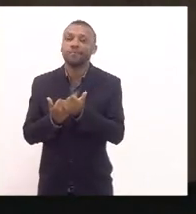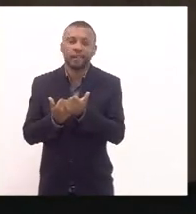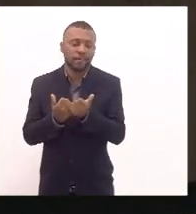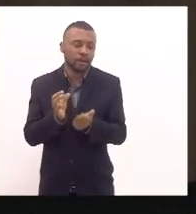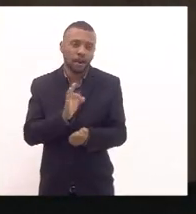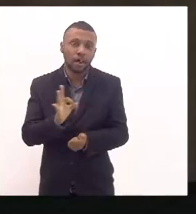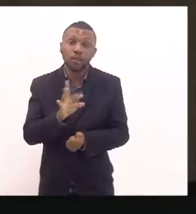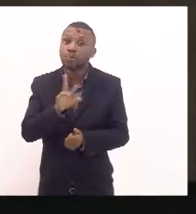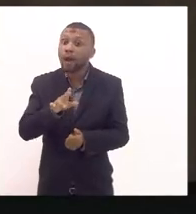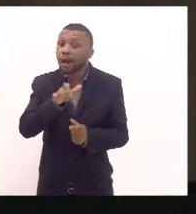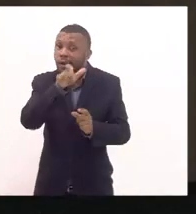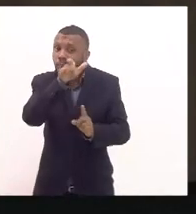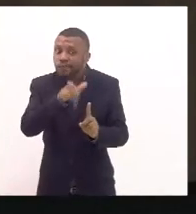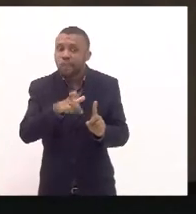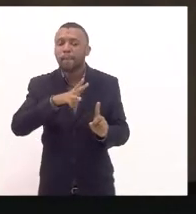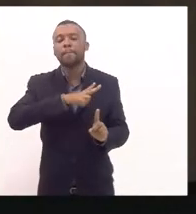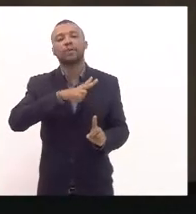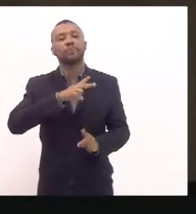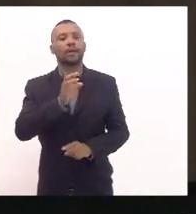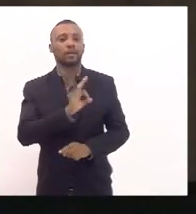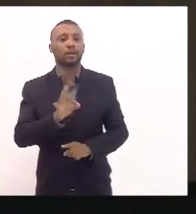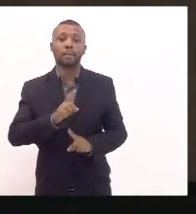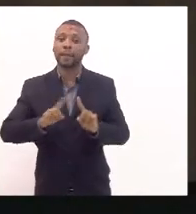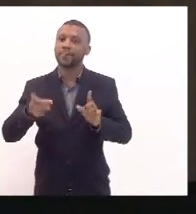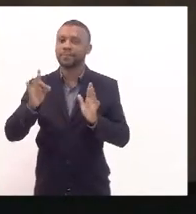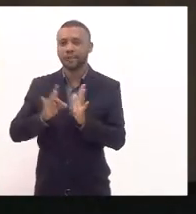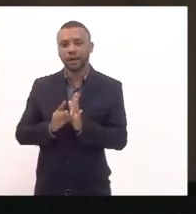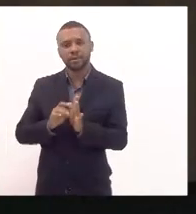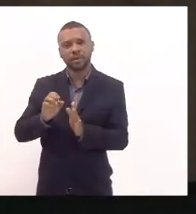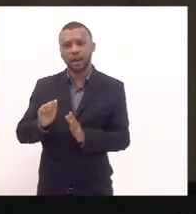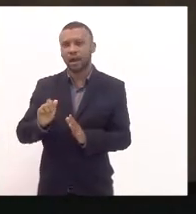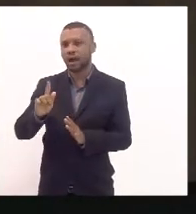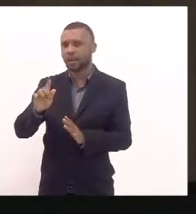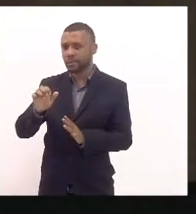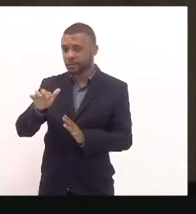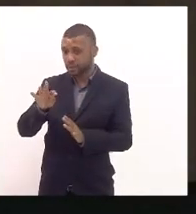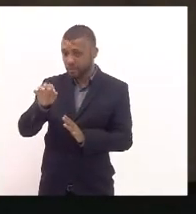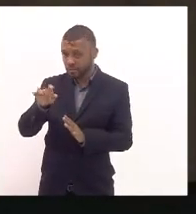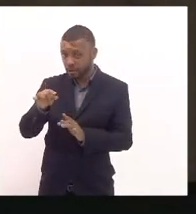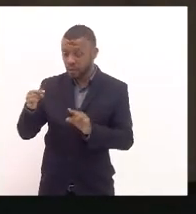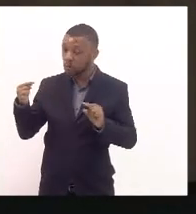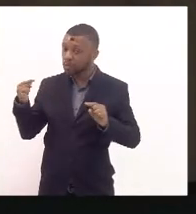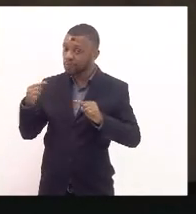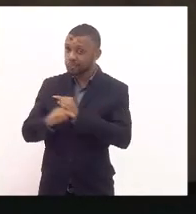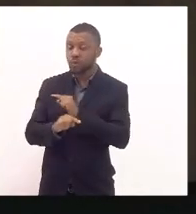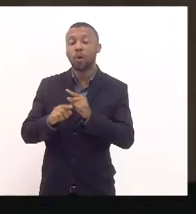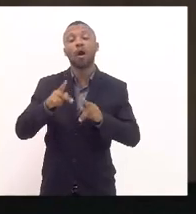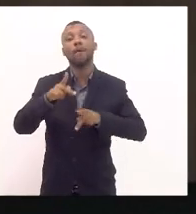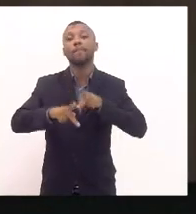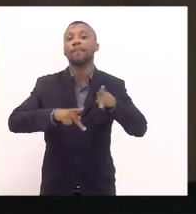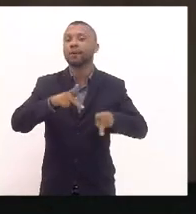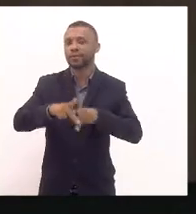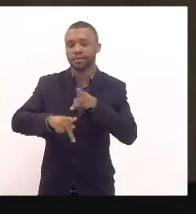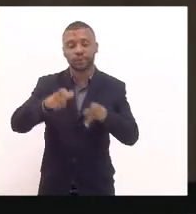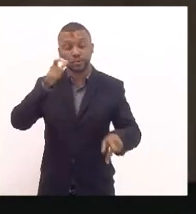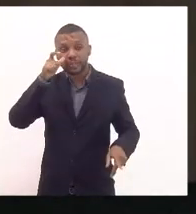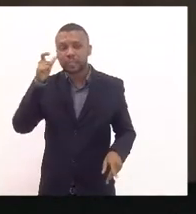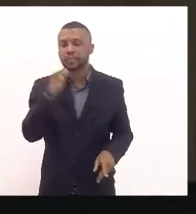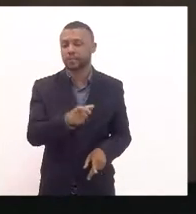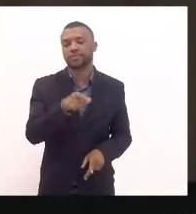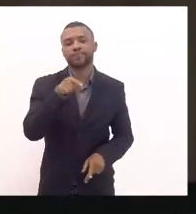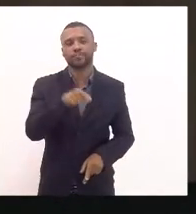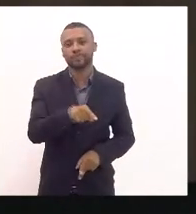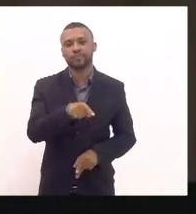não se trata de uma questão pessoal mas realmente agetransp não corresponde aos interesses da população do estado do Rio de Janeiro de